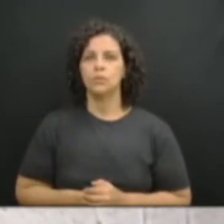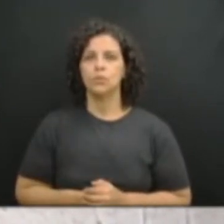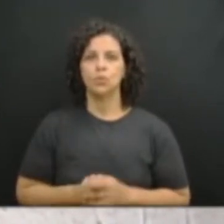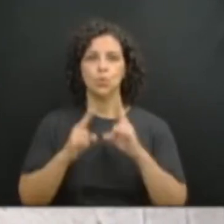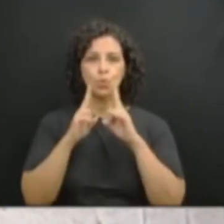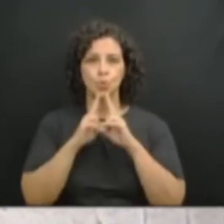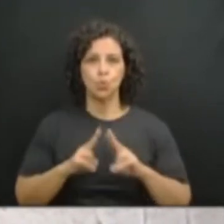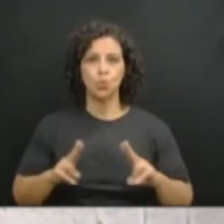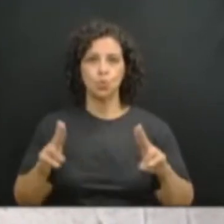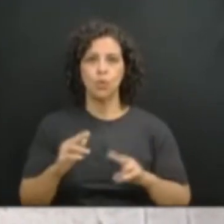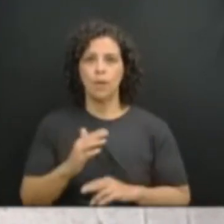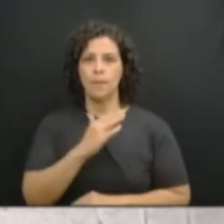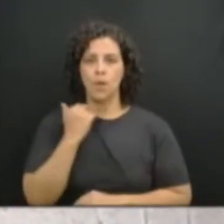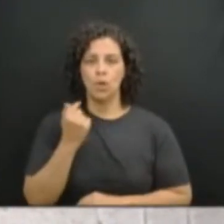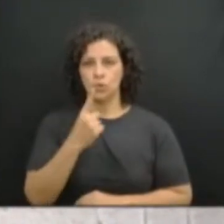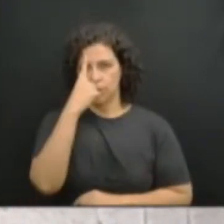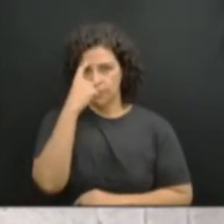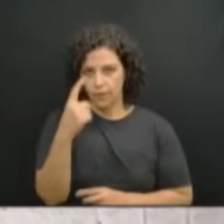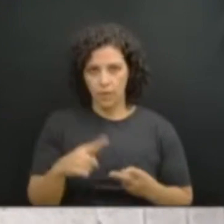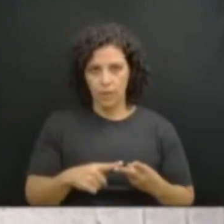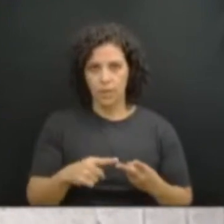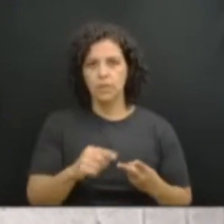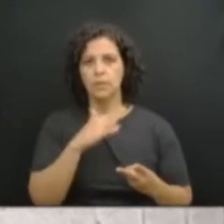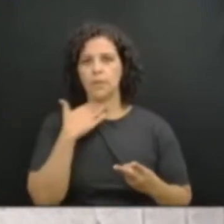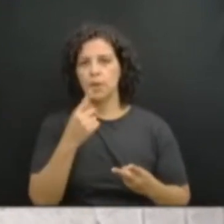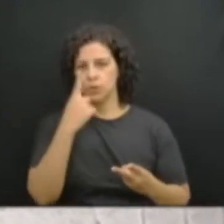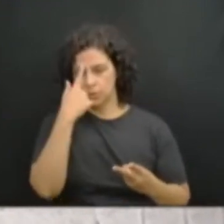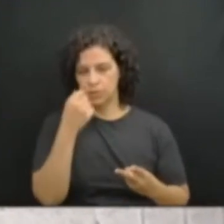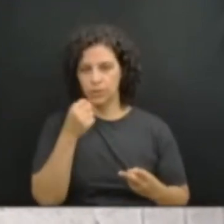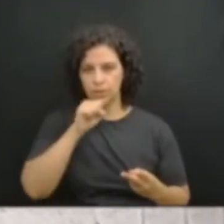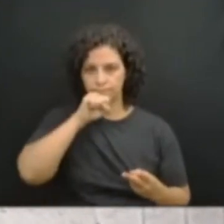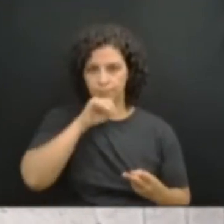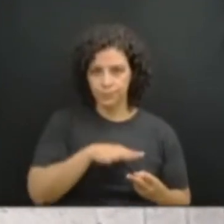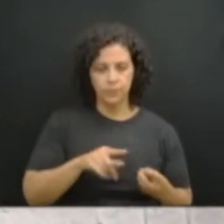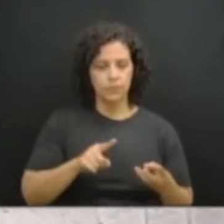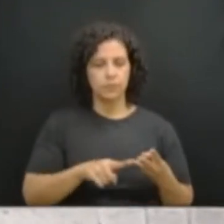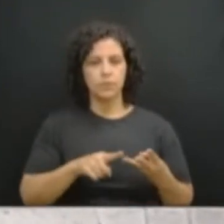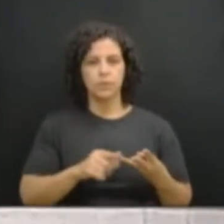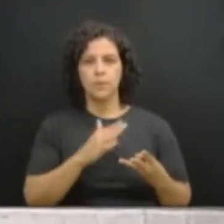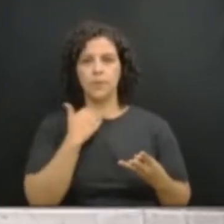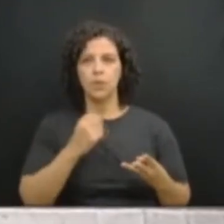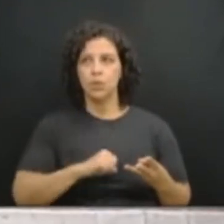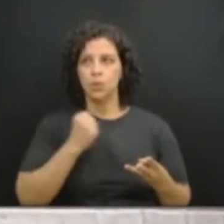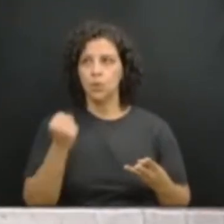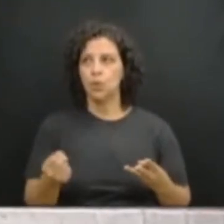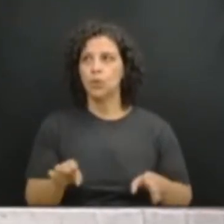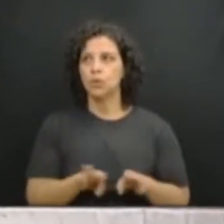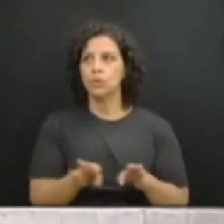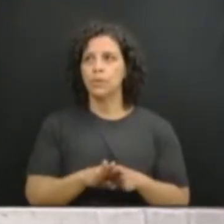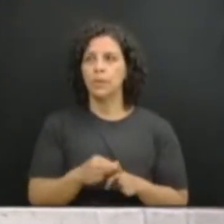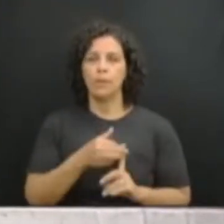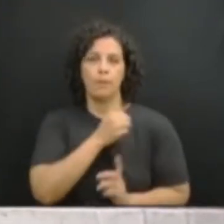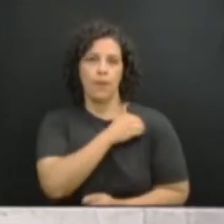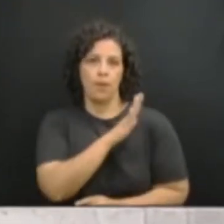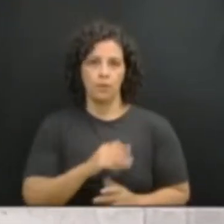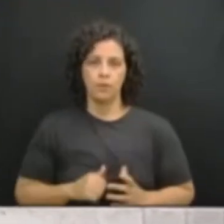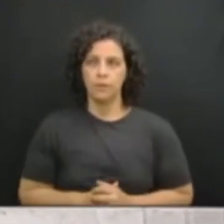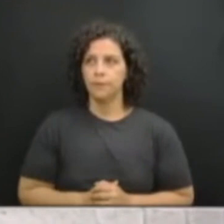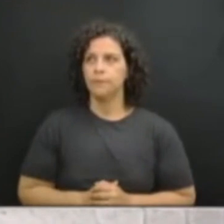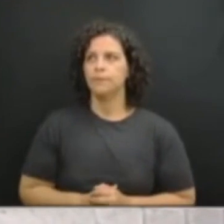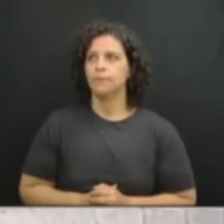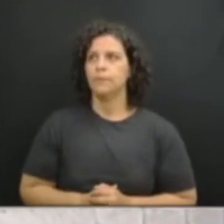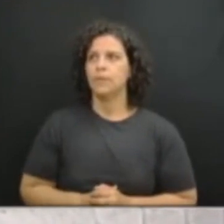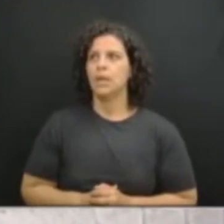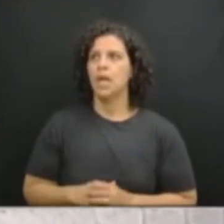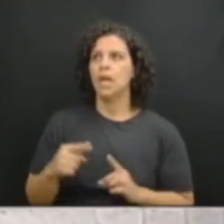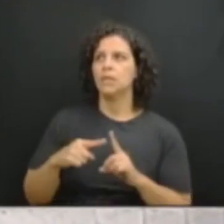da violência, é a morte da agressão, é a morte do ódio e da intolerância. Esse